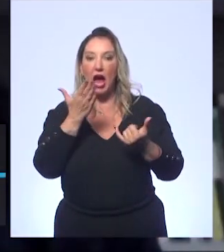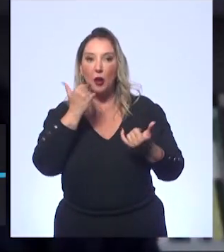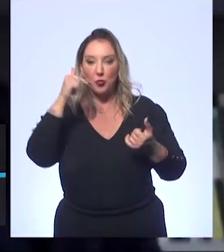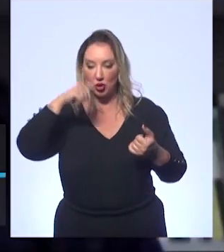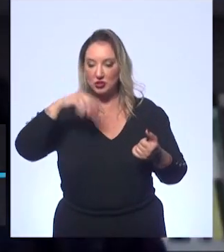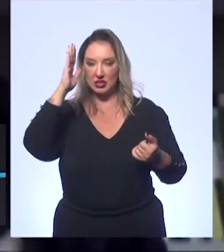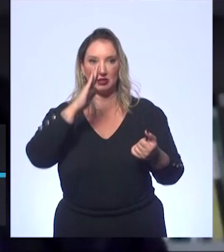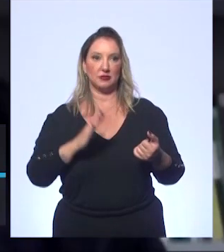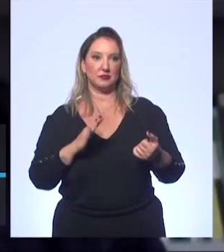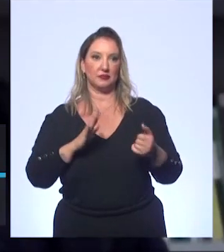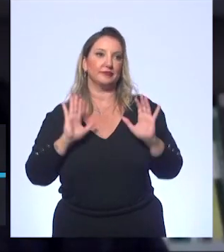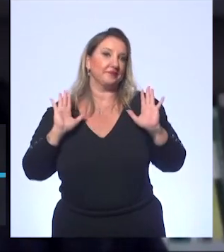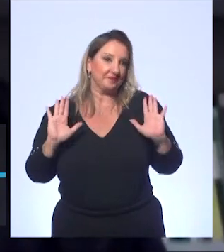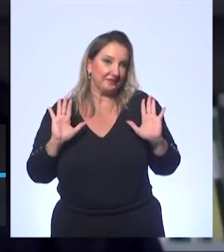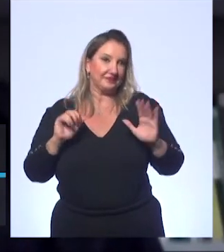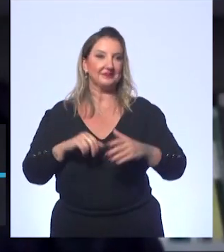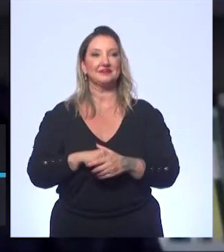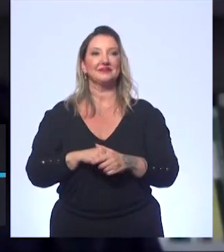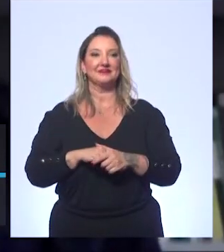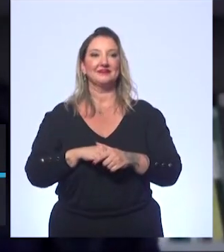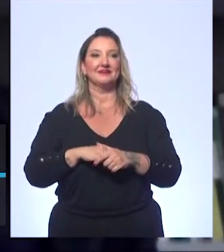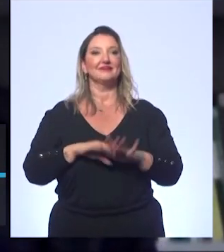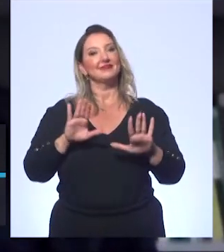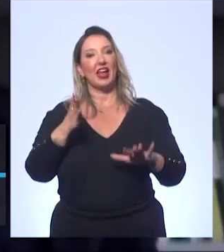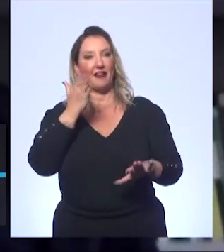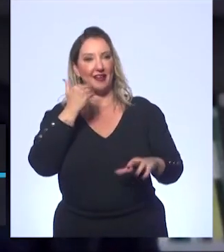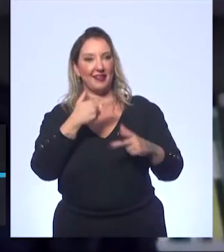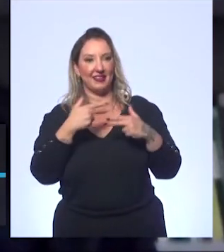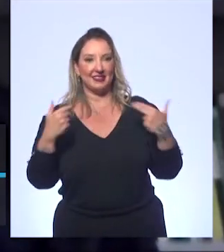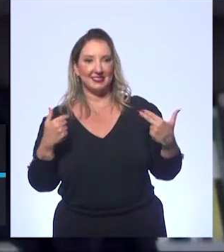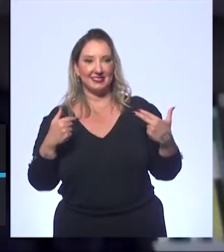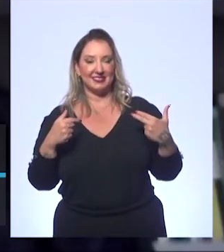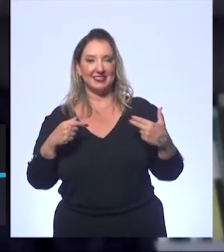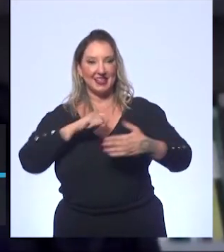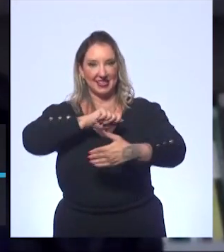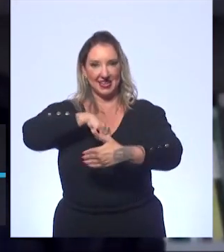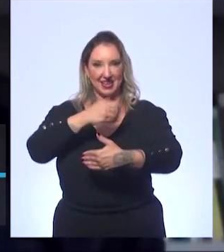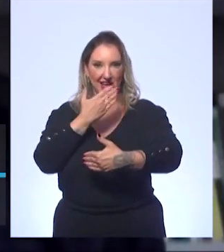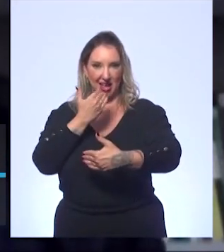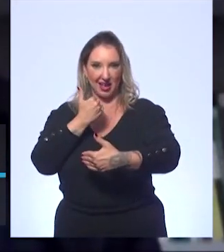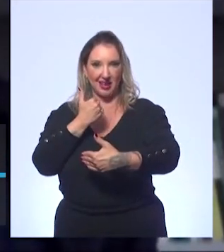Brasil. Mas, bom, quando se trata, né, de alimentação, né, da gastronomia,